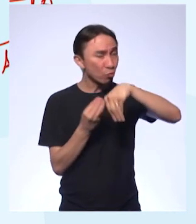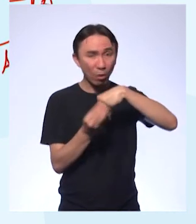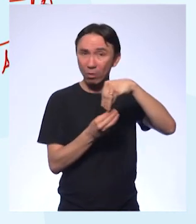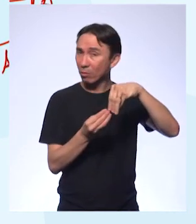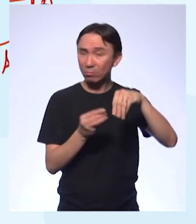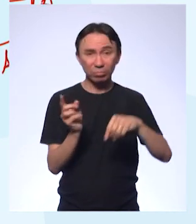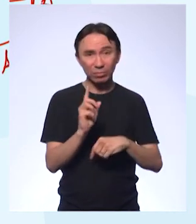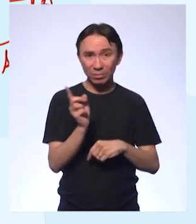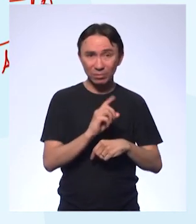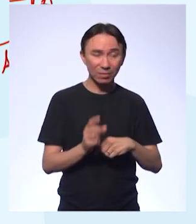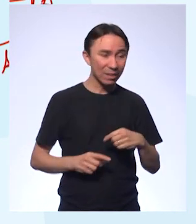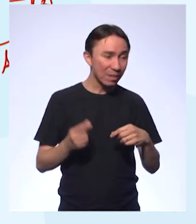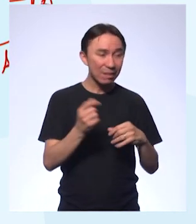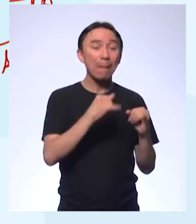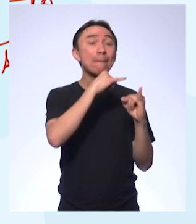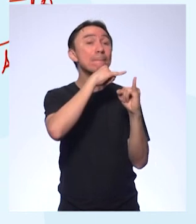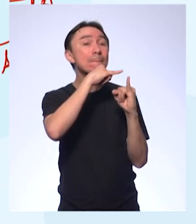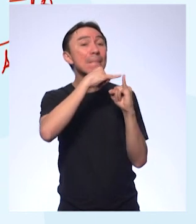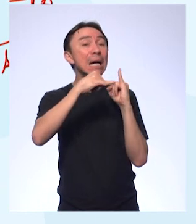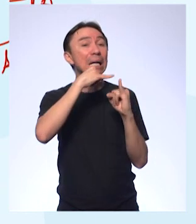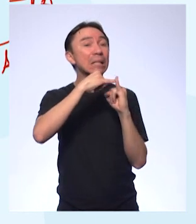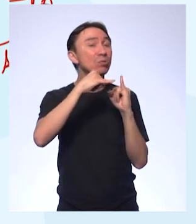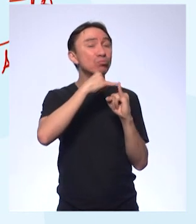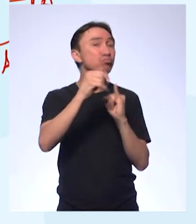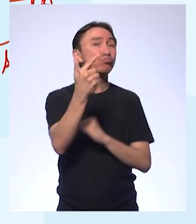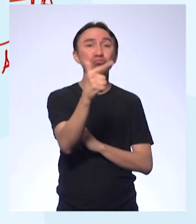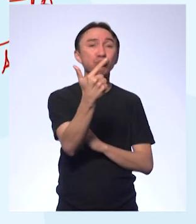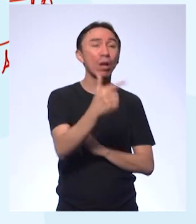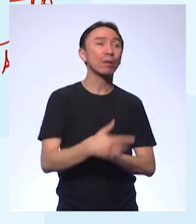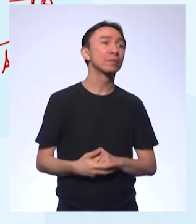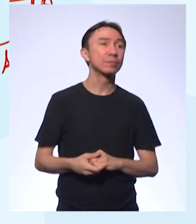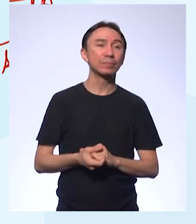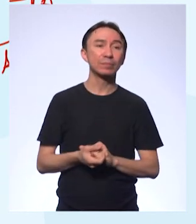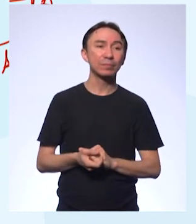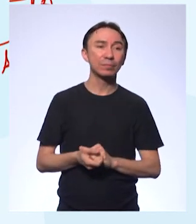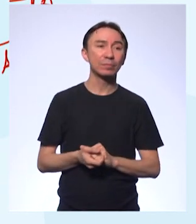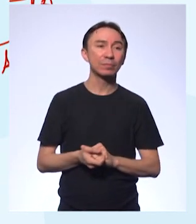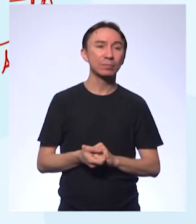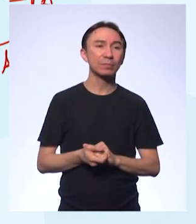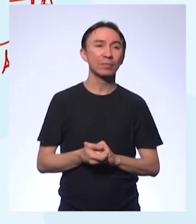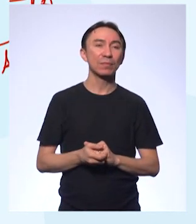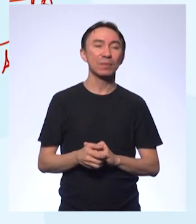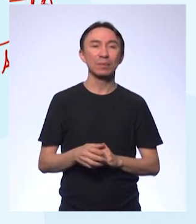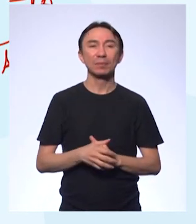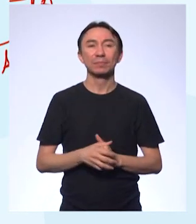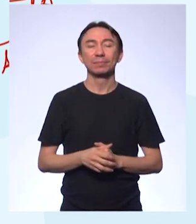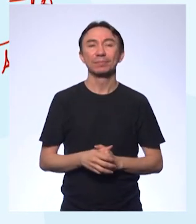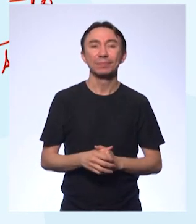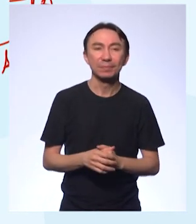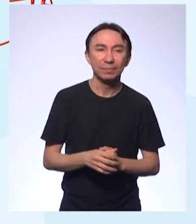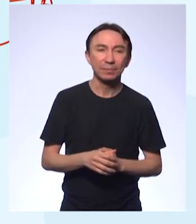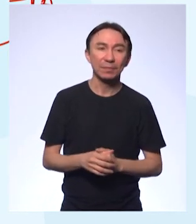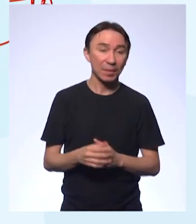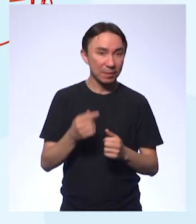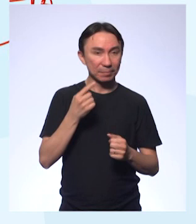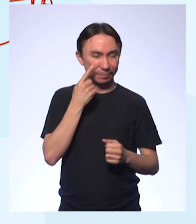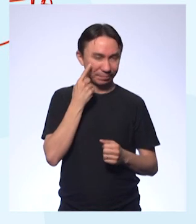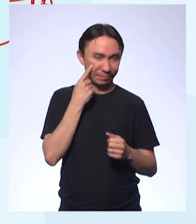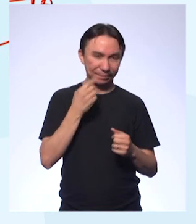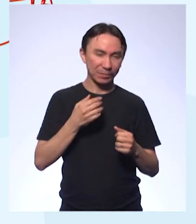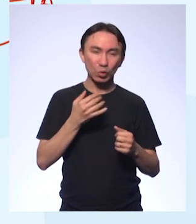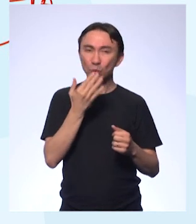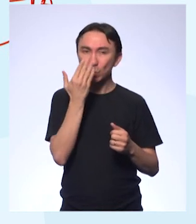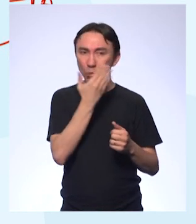semelhantes. Ixi, não sai aqui. Espera aí, pessoal. Eu estou atrás do rapaz de Libras. Deixa eu tirar aqui, senão...